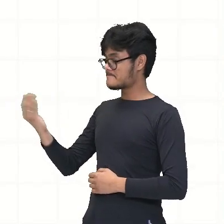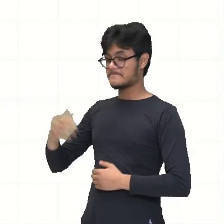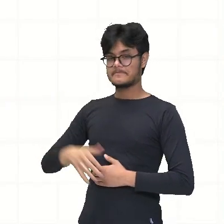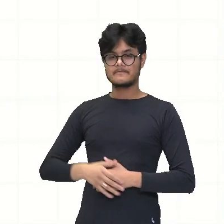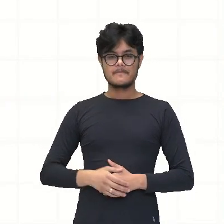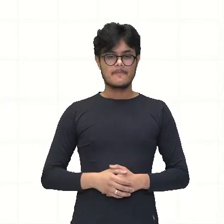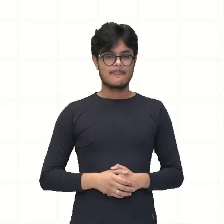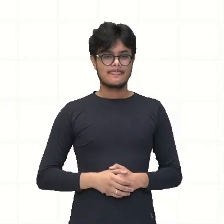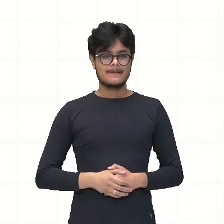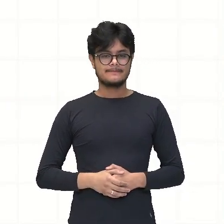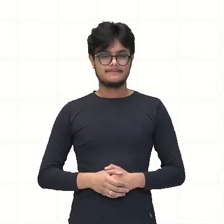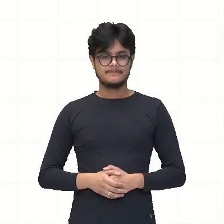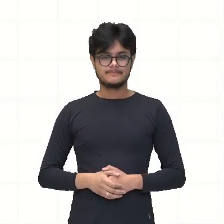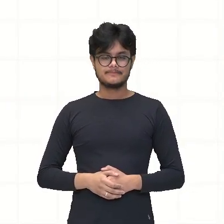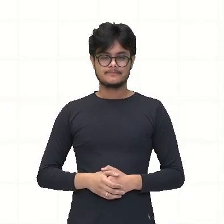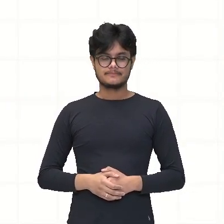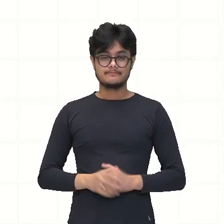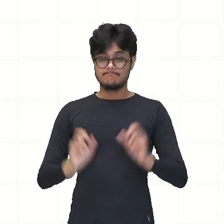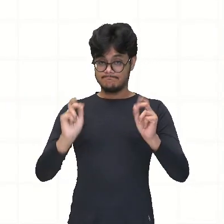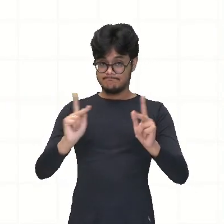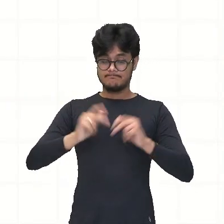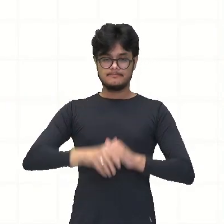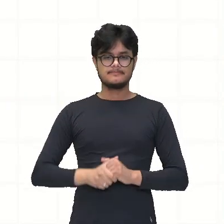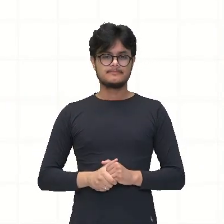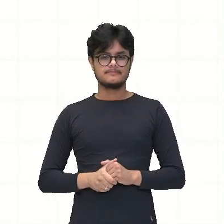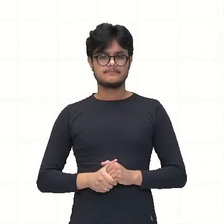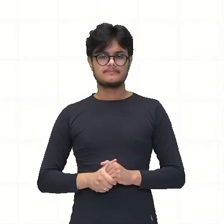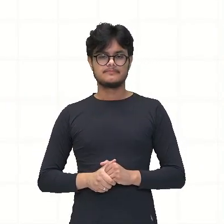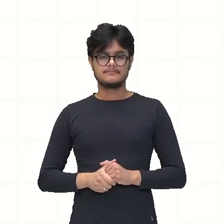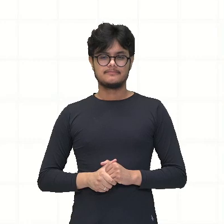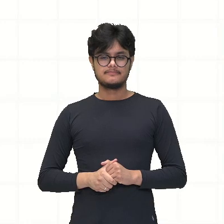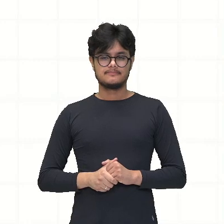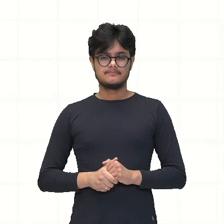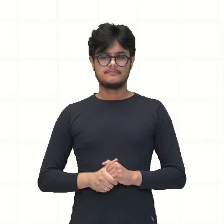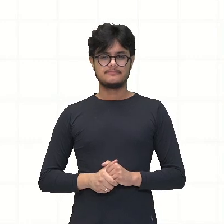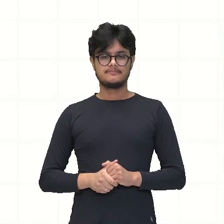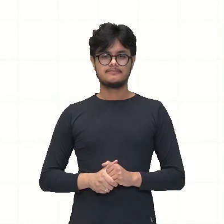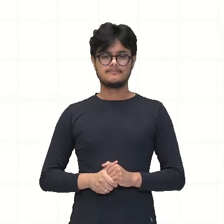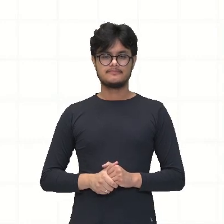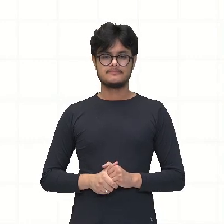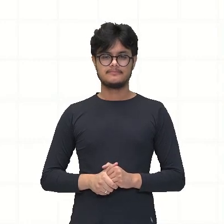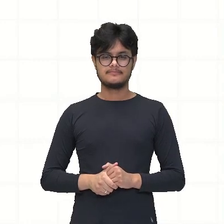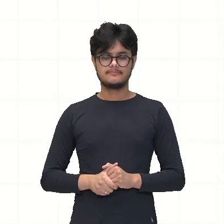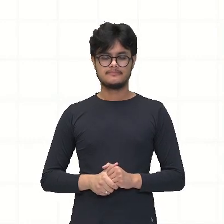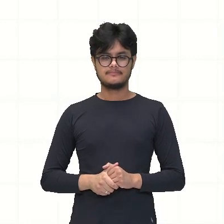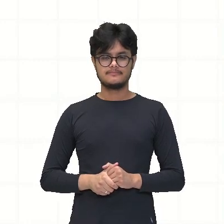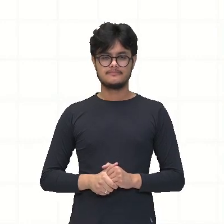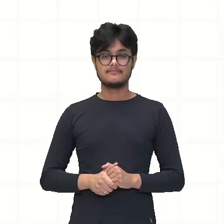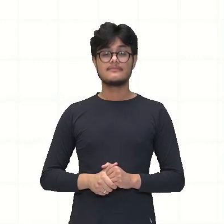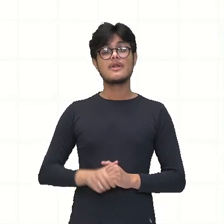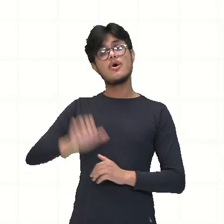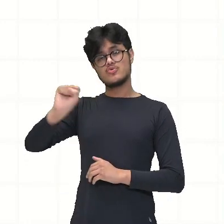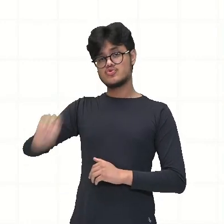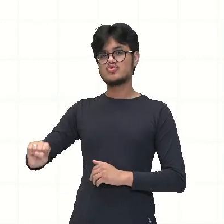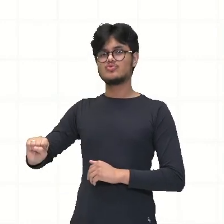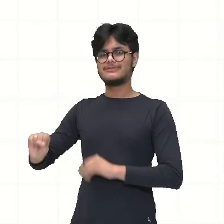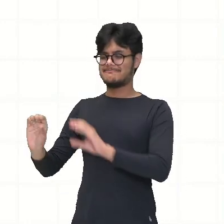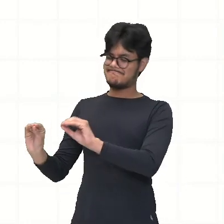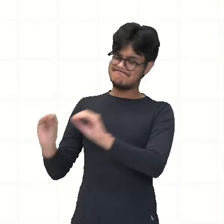fluxo depois, vindo dessa região mais aqui ao sul do continente